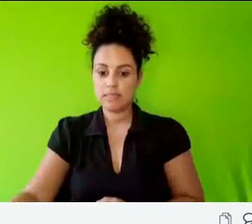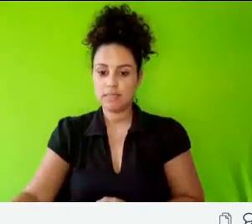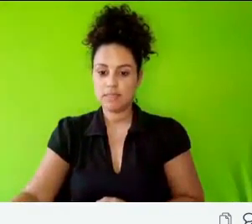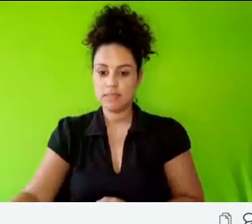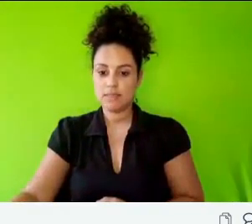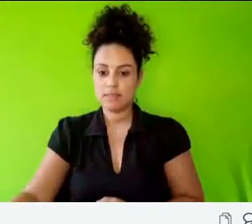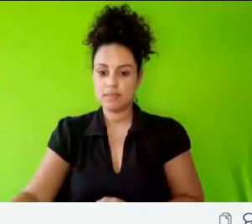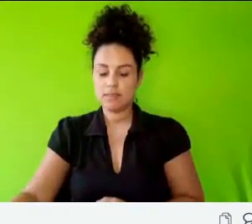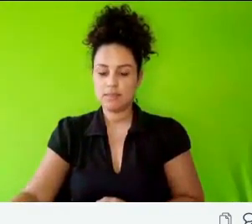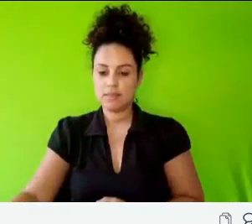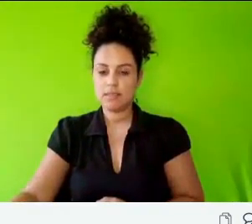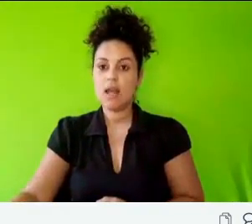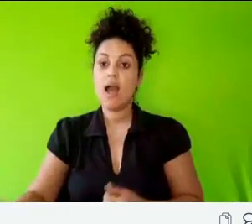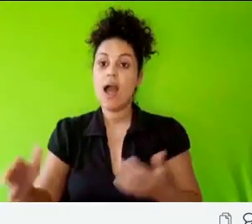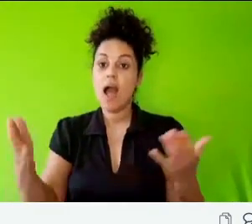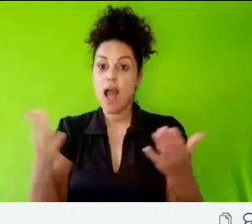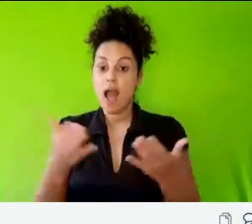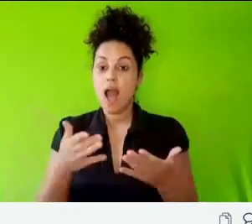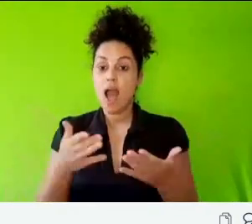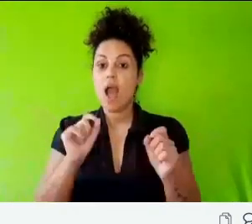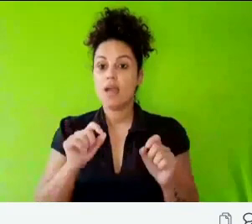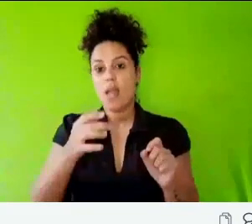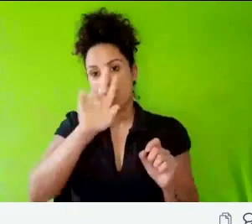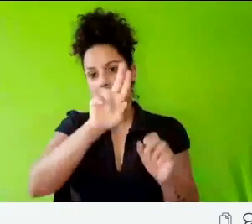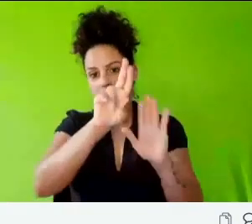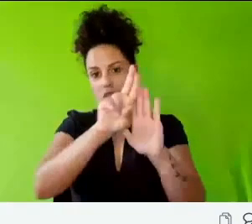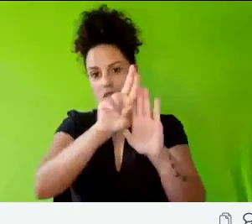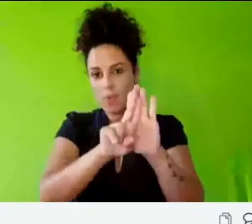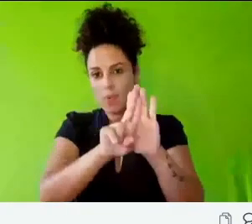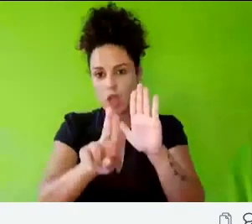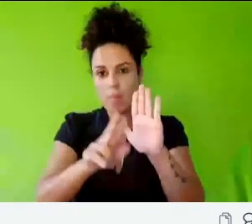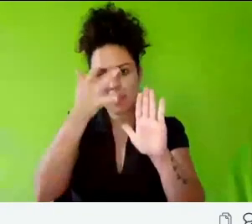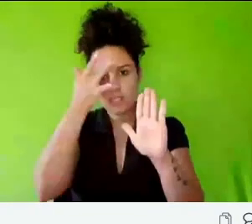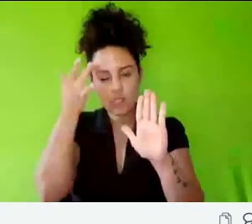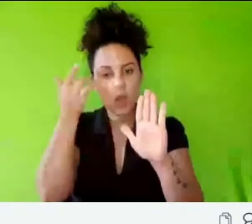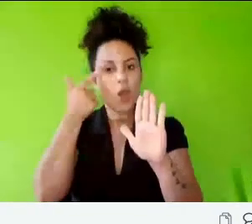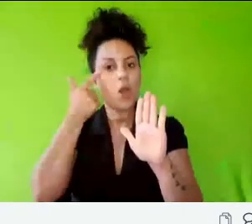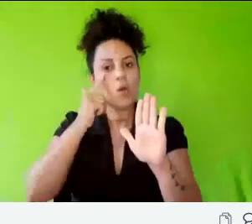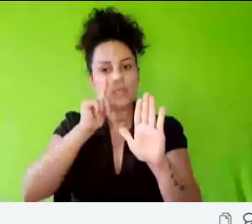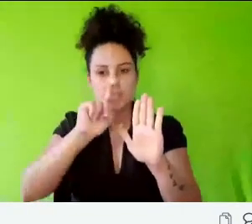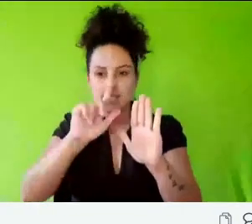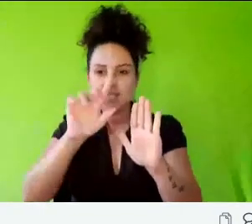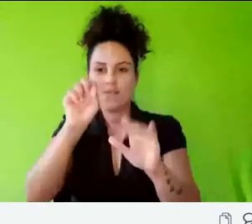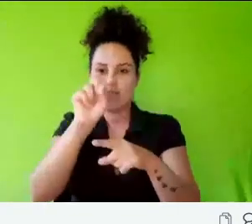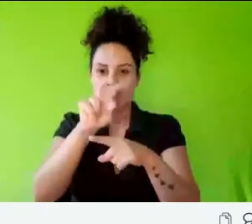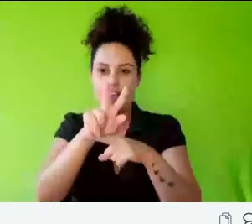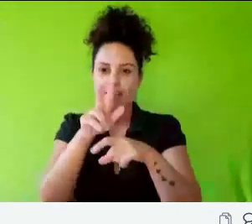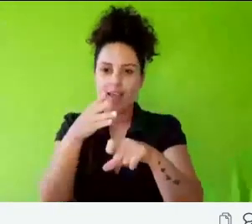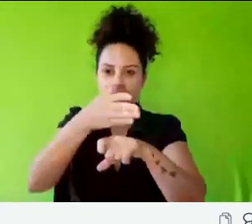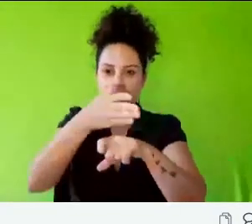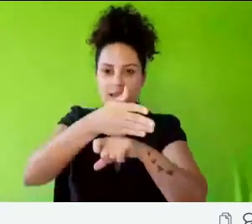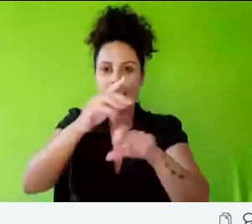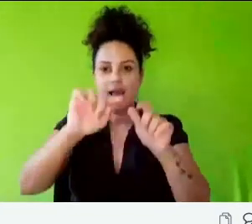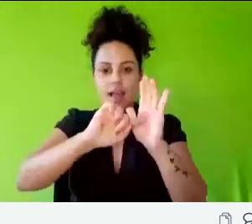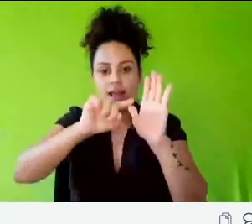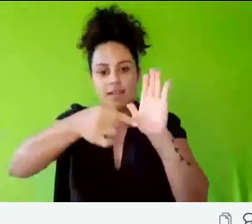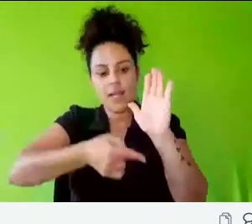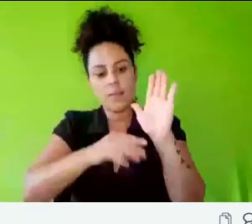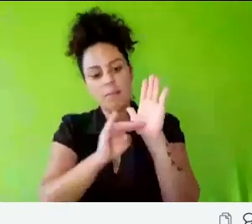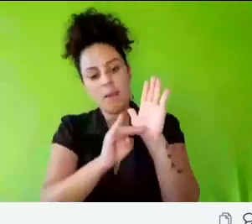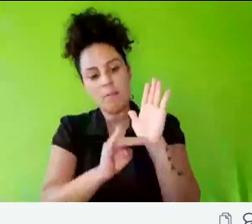os classificados dentro do número de vagas, na sequência os suplentes,